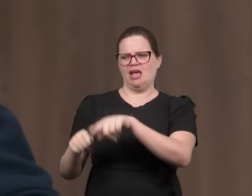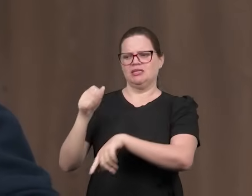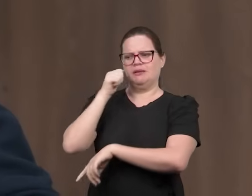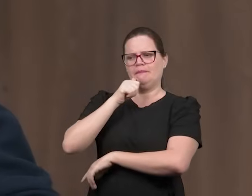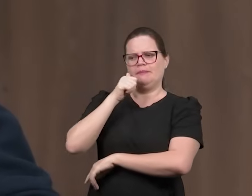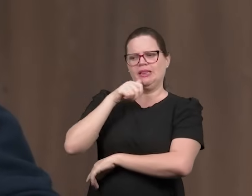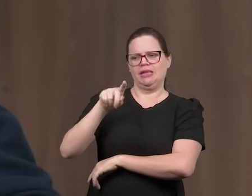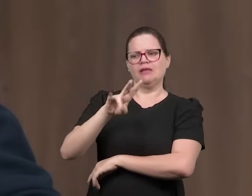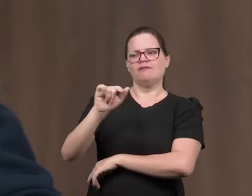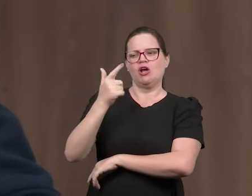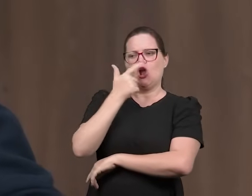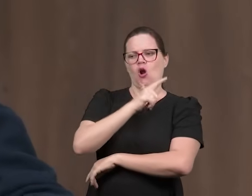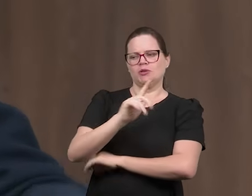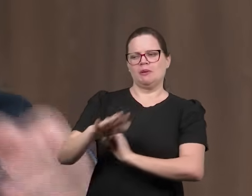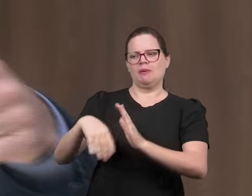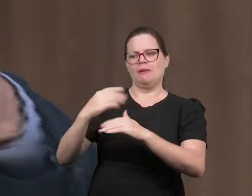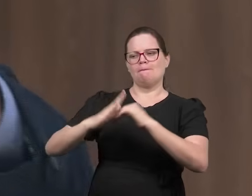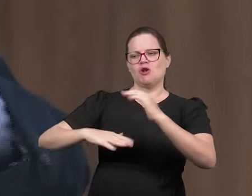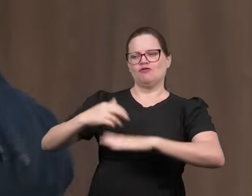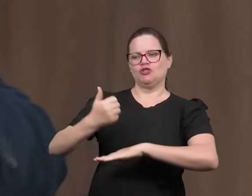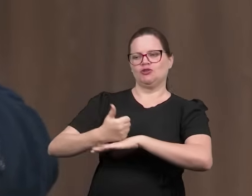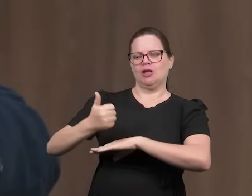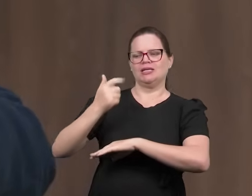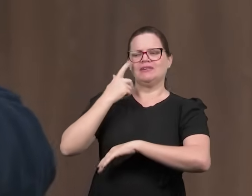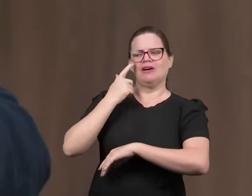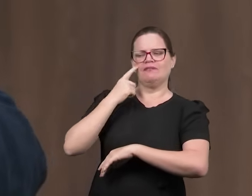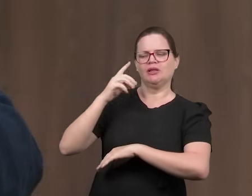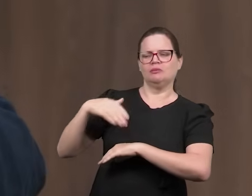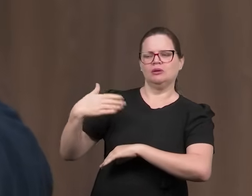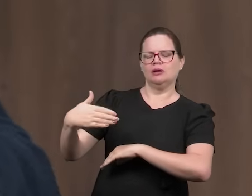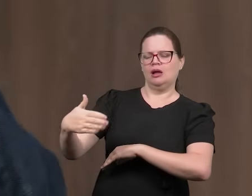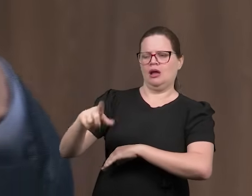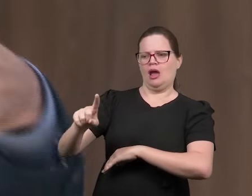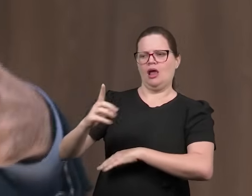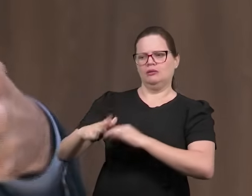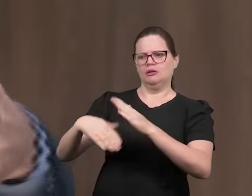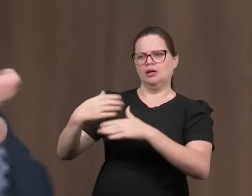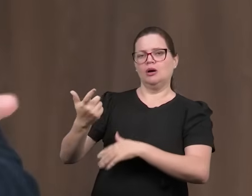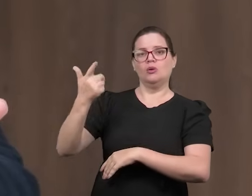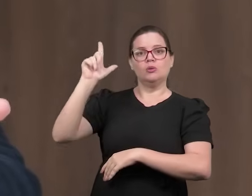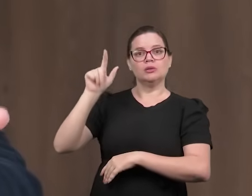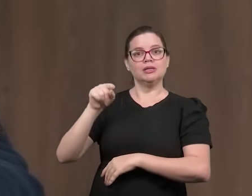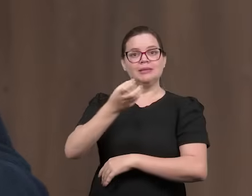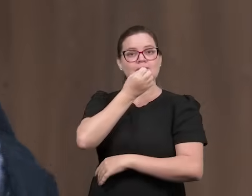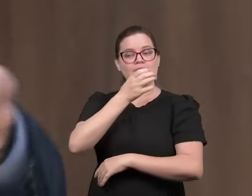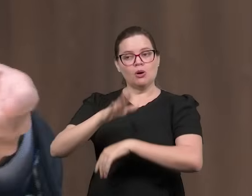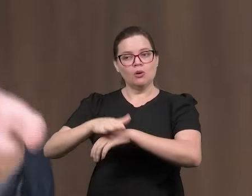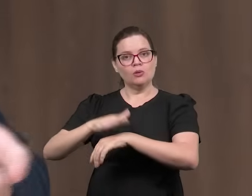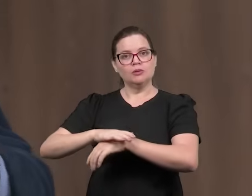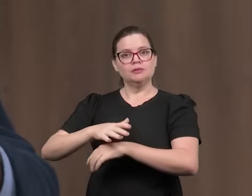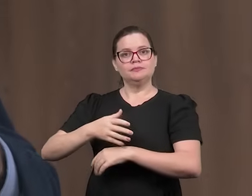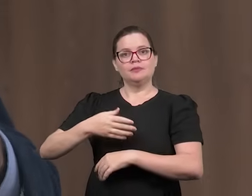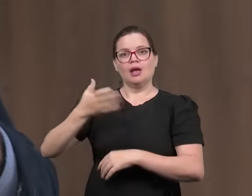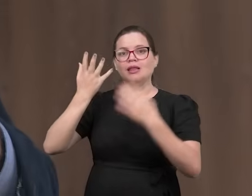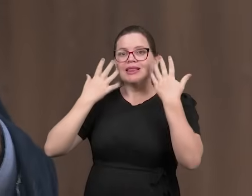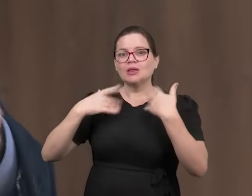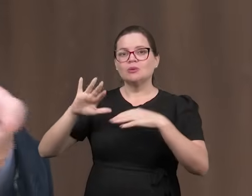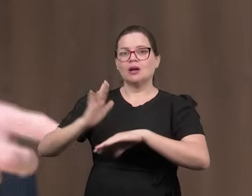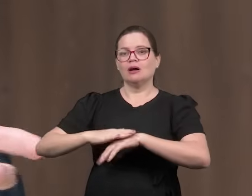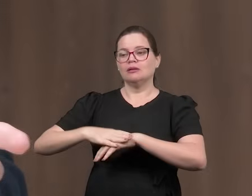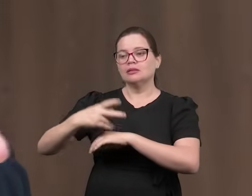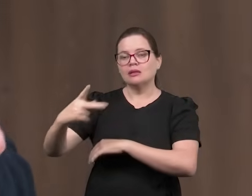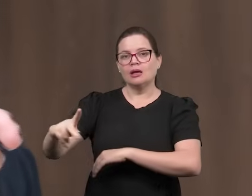ter aptidão para isso. Mas, na verdade, você vai vendo que com o tempo ela vai se desenvolvendo. E é bom que ela desenvolva, porque é um dom, é aquilo